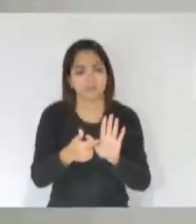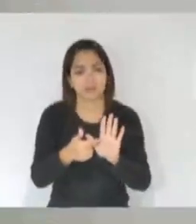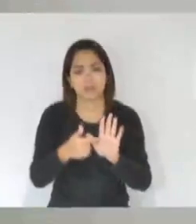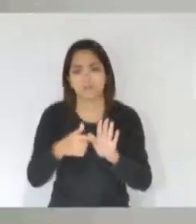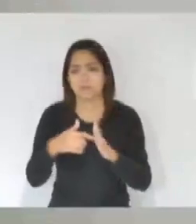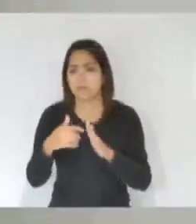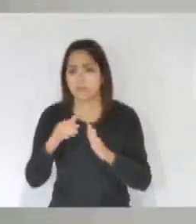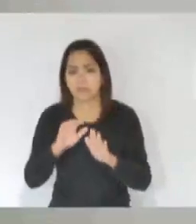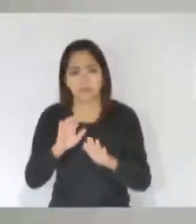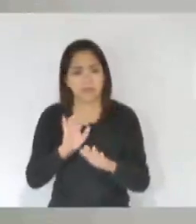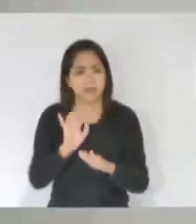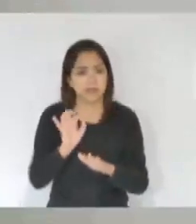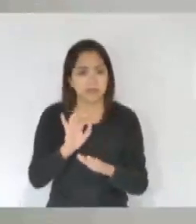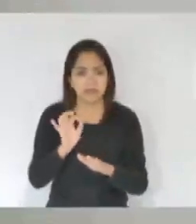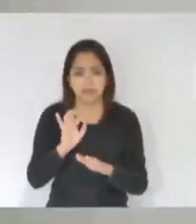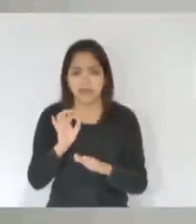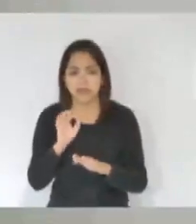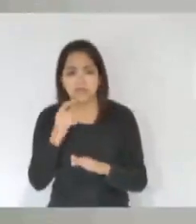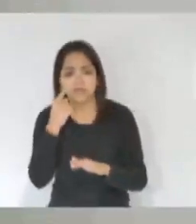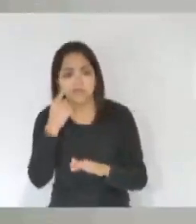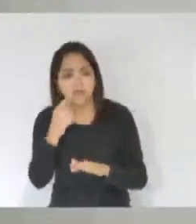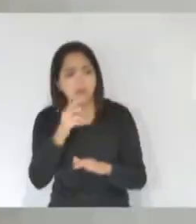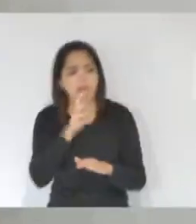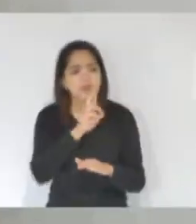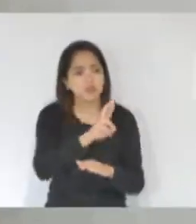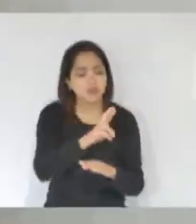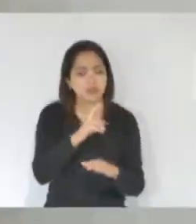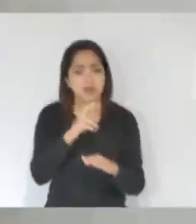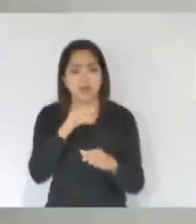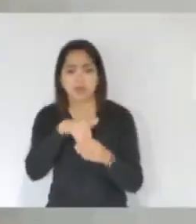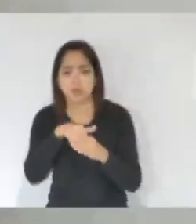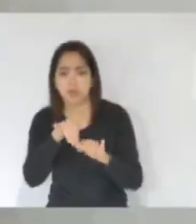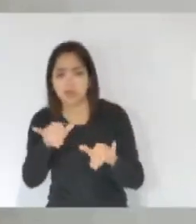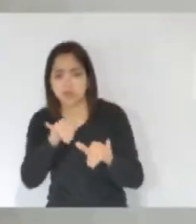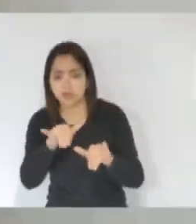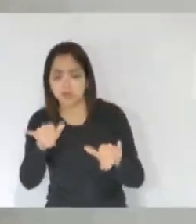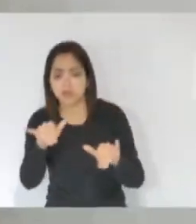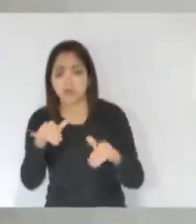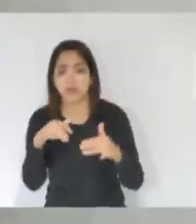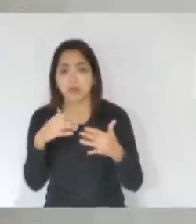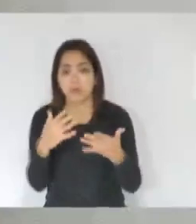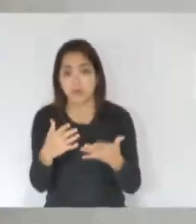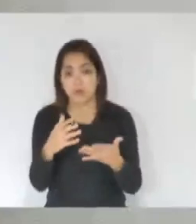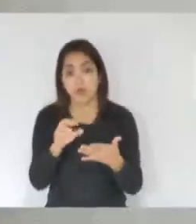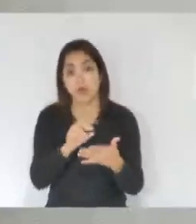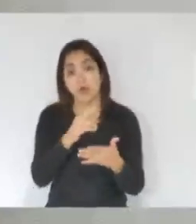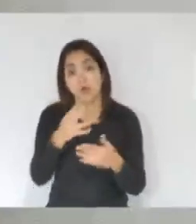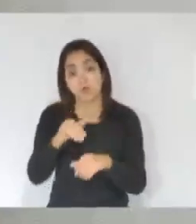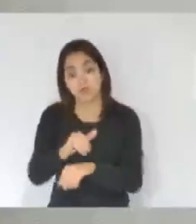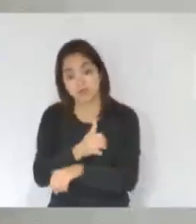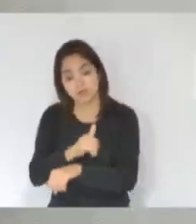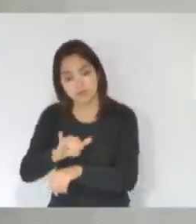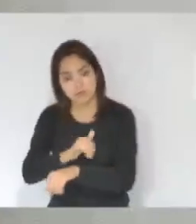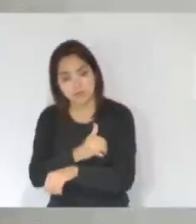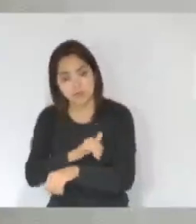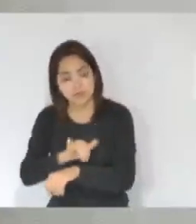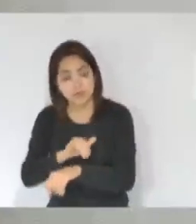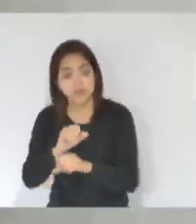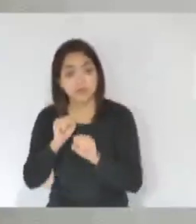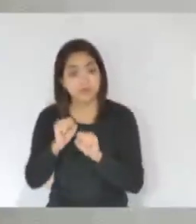questionar resultados eleitorais. Porém, que pelo menos os mecanismos que se